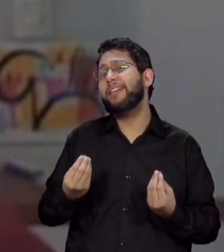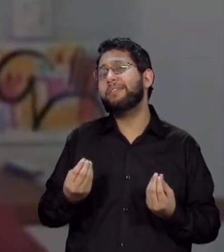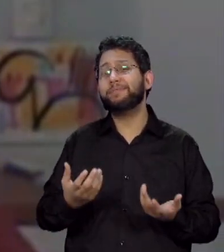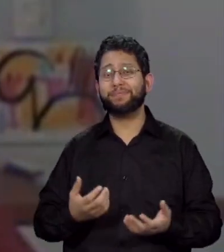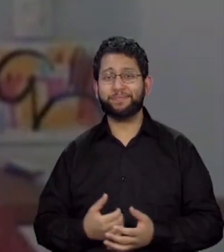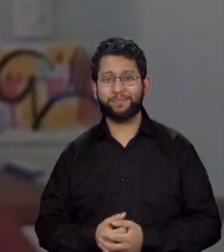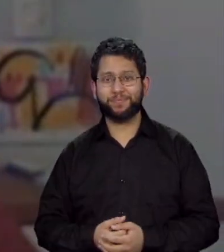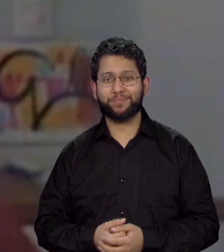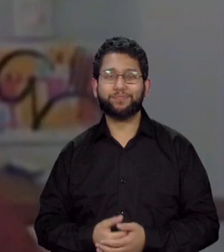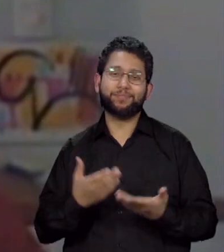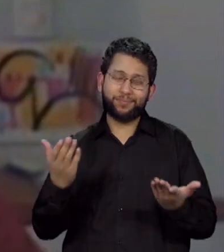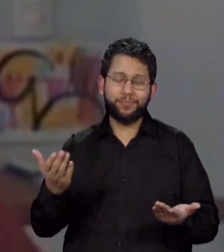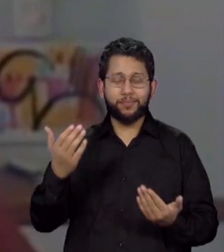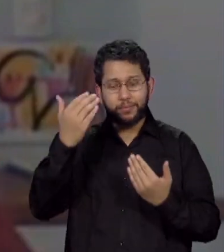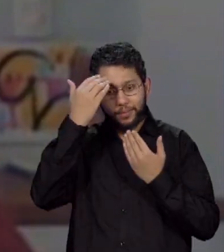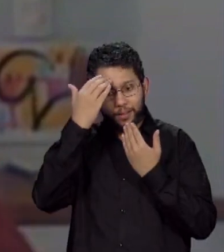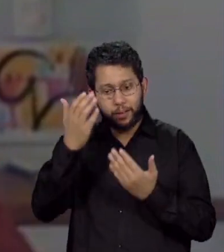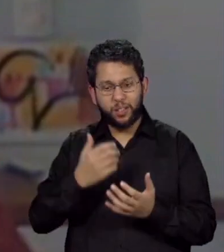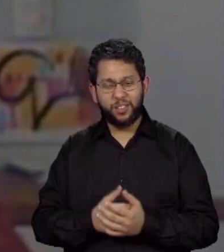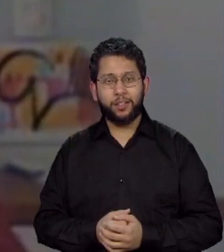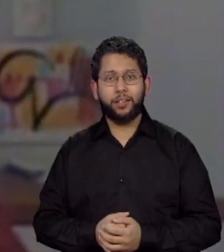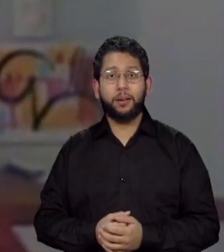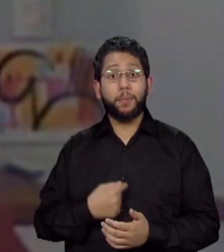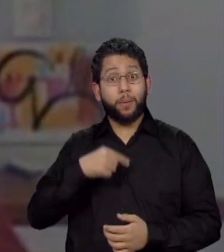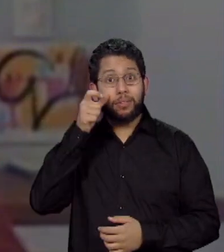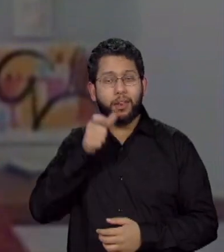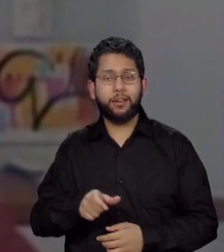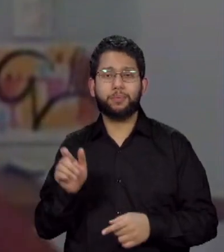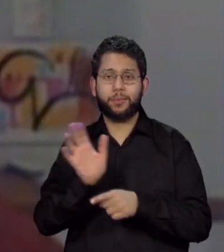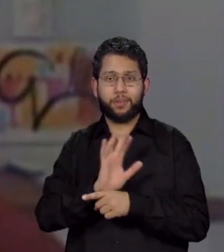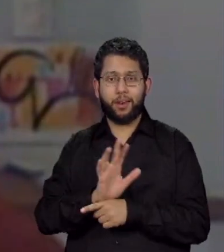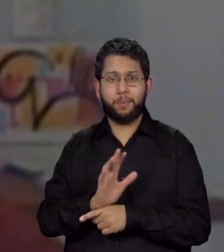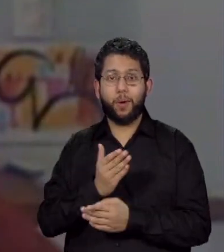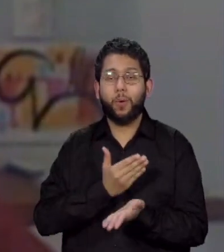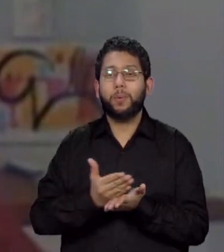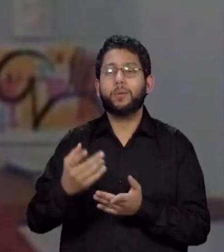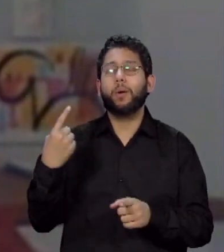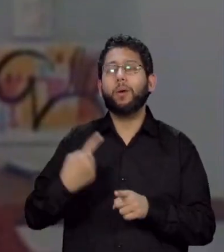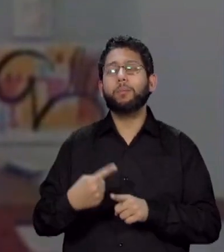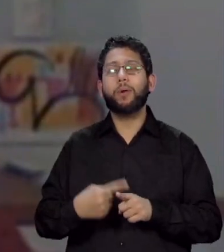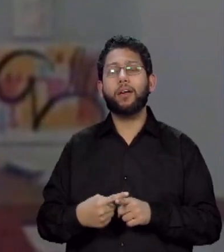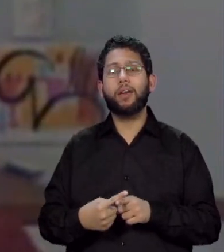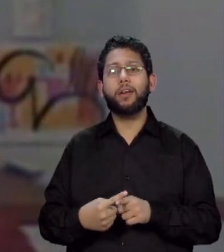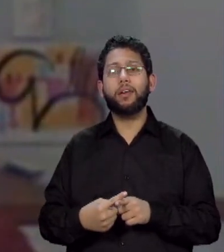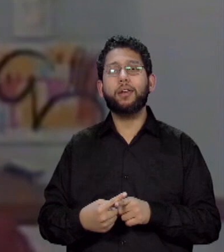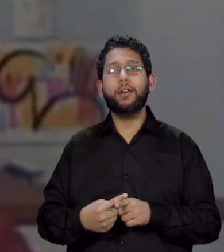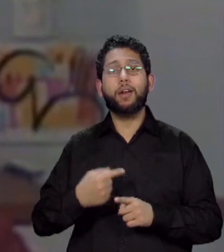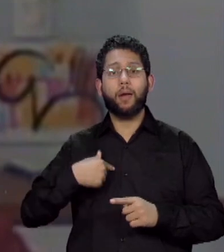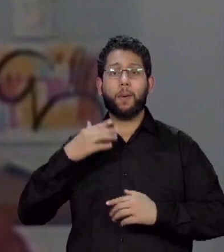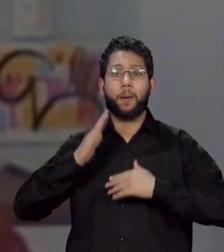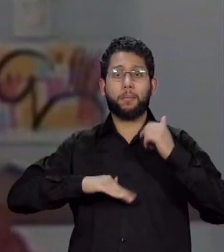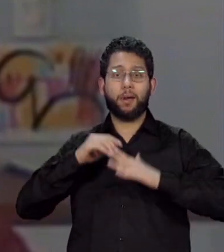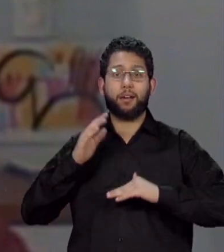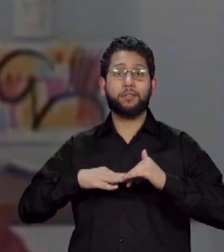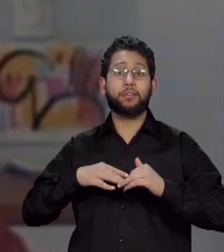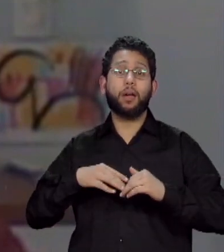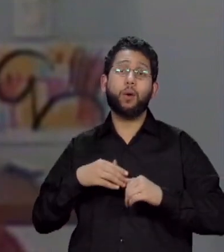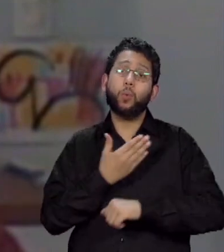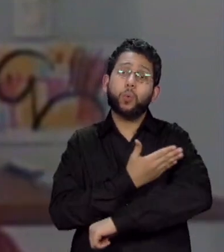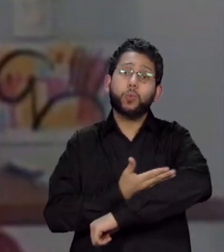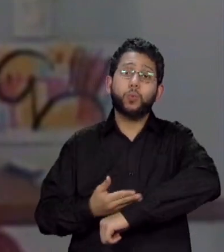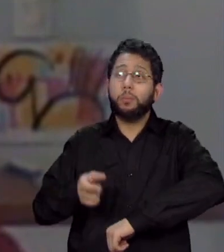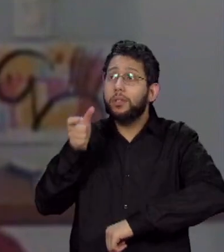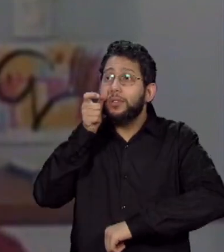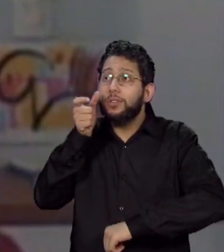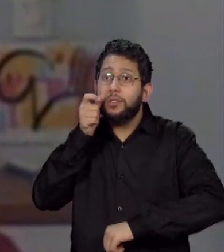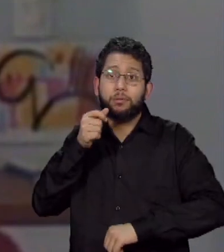quais? Bom, o meu interesse por cinema foi despertado principalmente pela minha prática como espectadora, né? Eu